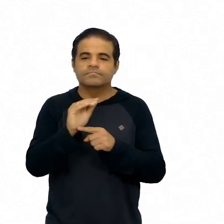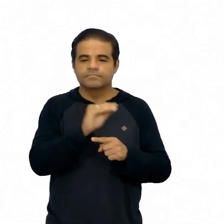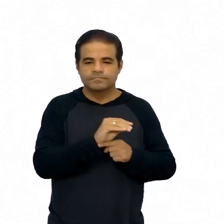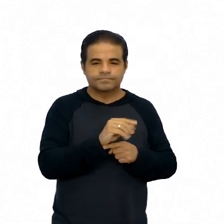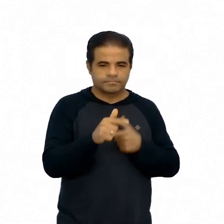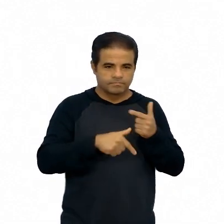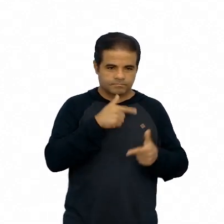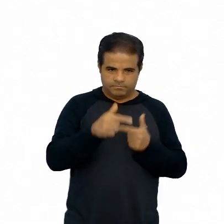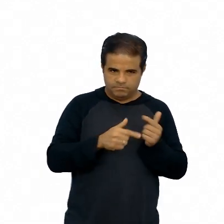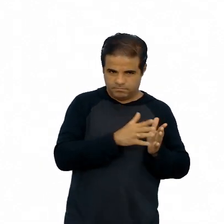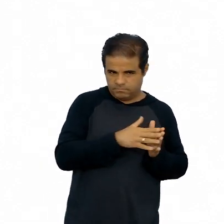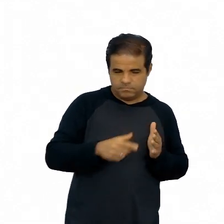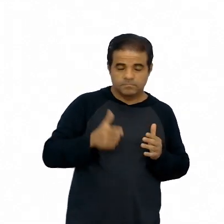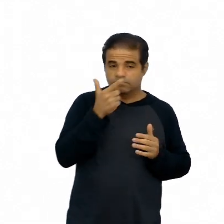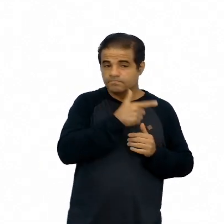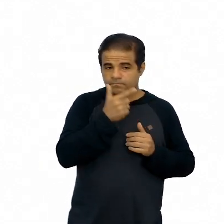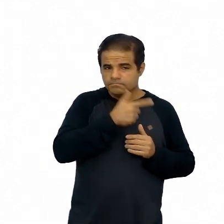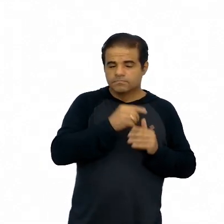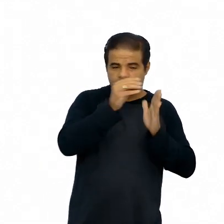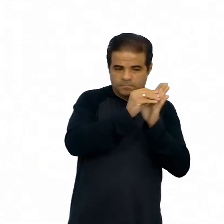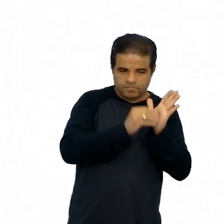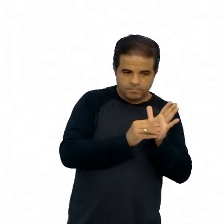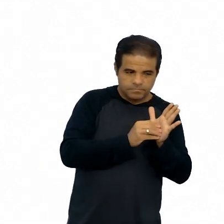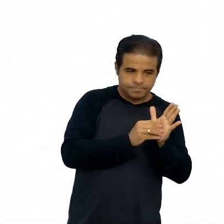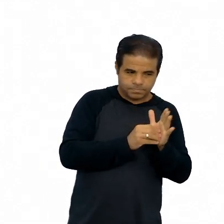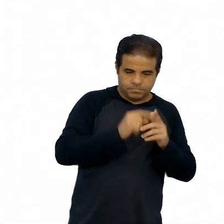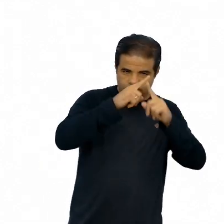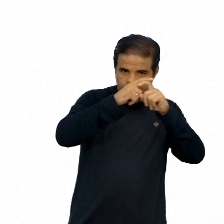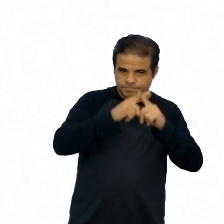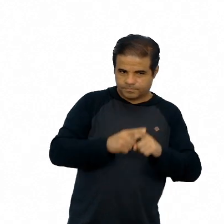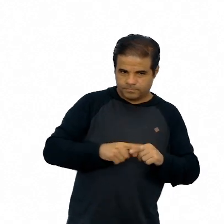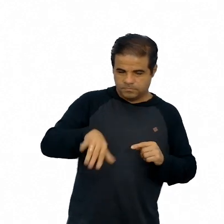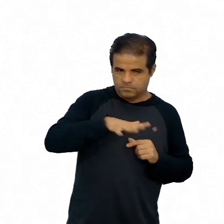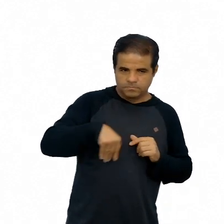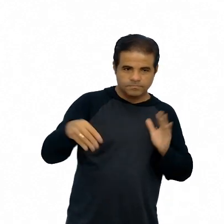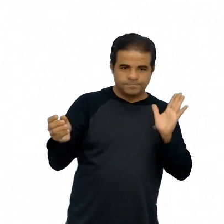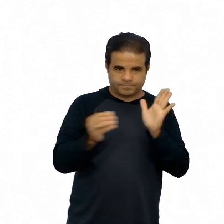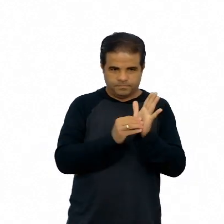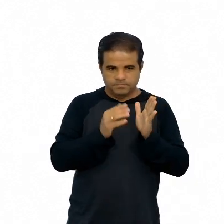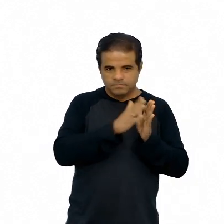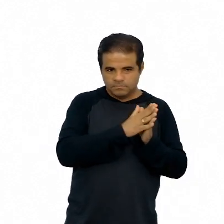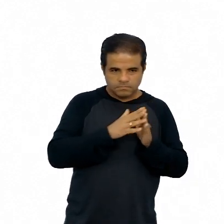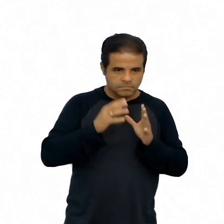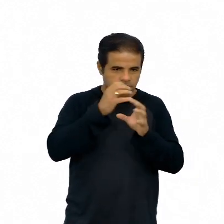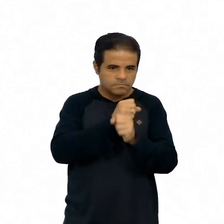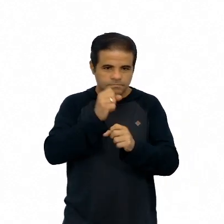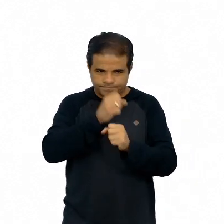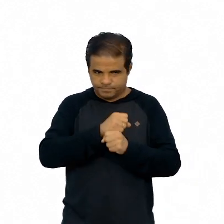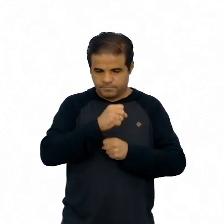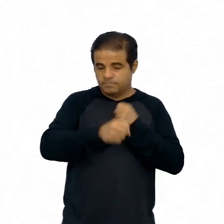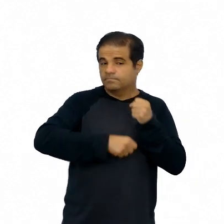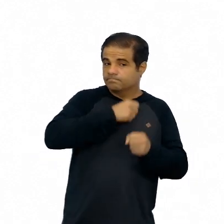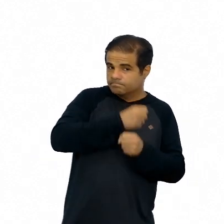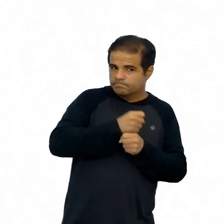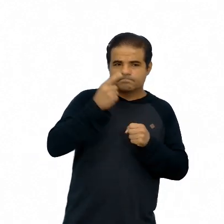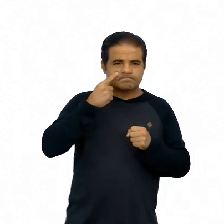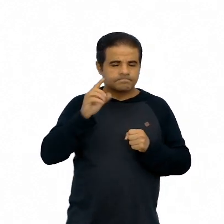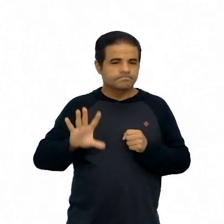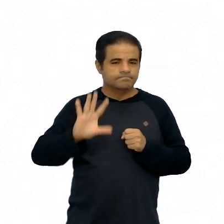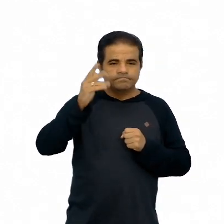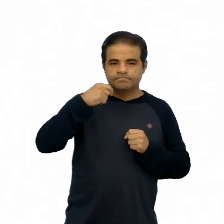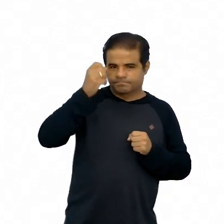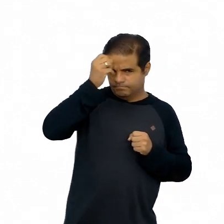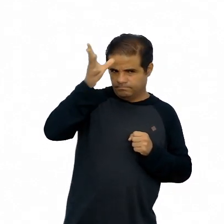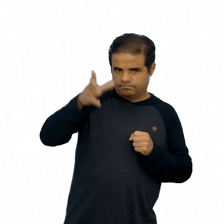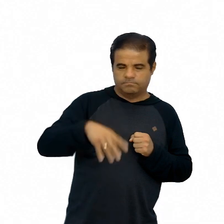números, ele não consegue dar conta de como fazer uma multiplicação, talvez, ele não consegue somar ângulos, o que está acontecendo com ele não